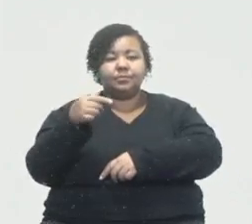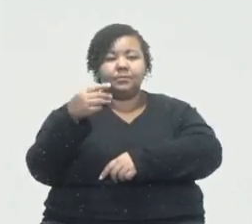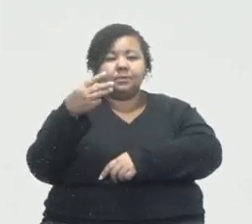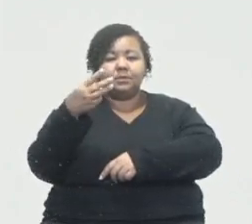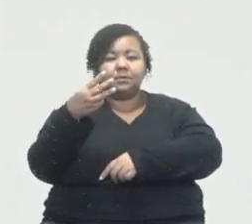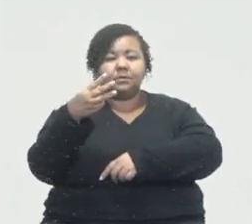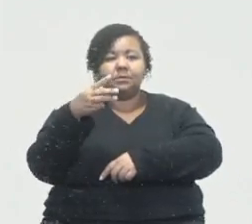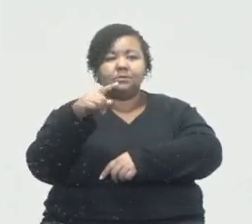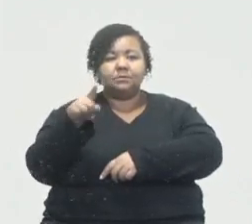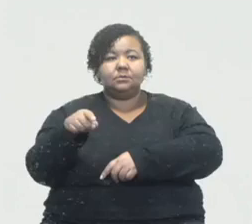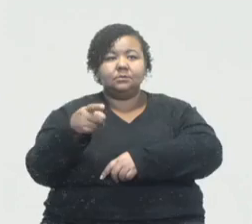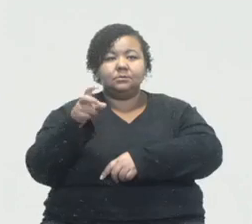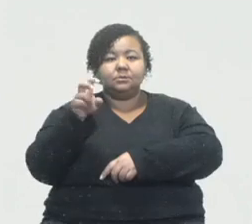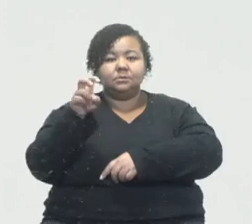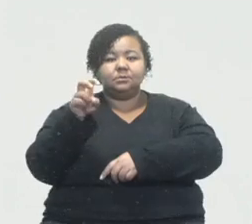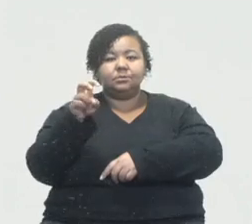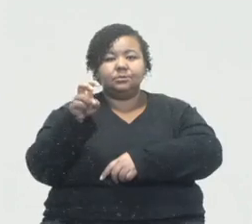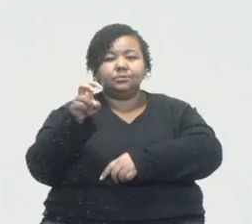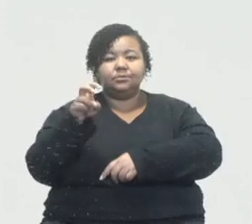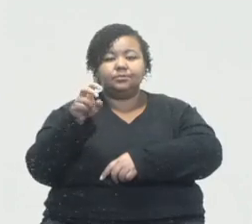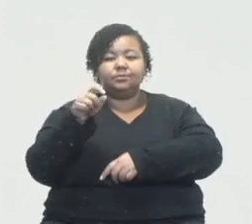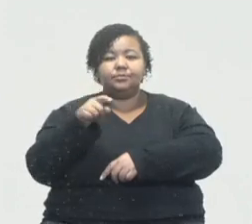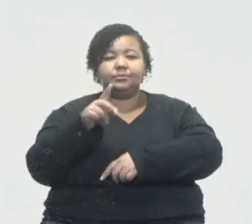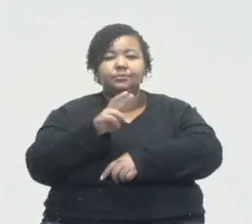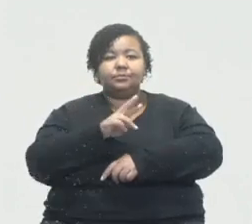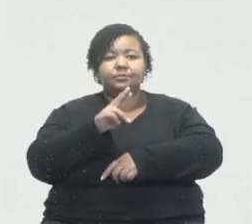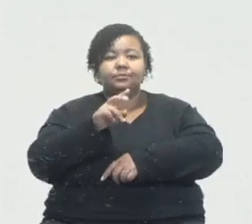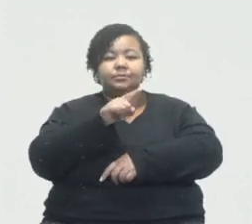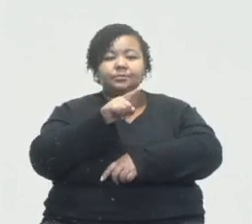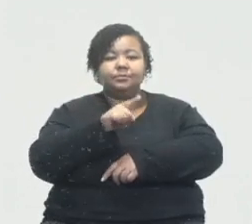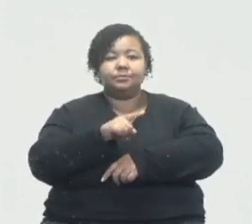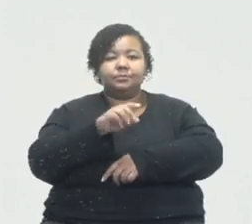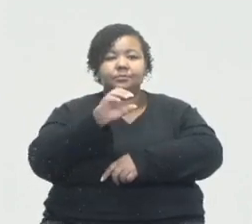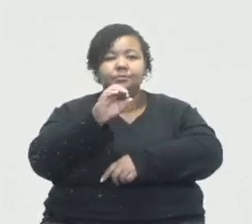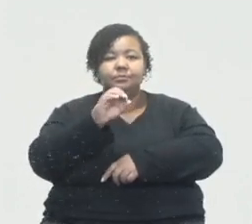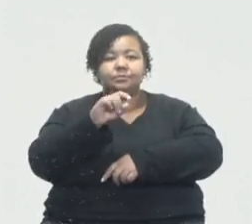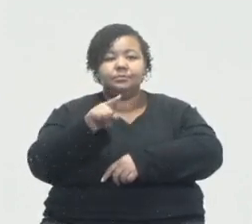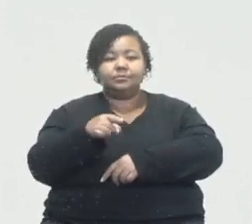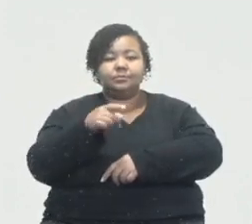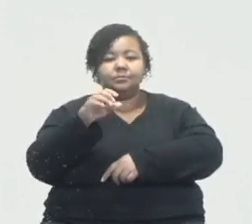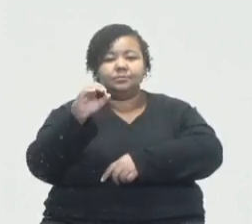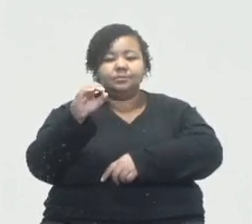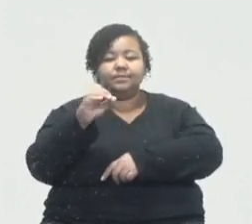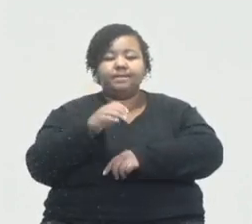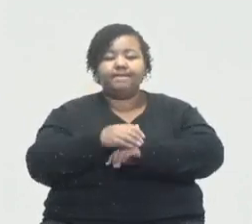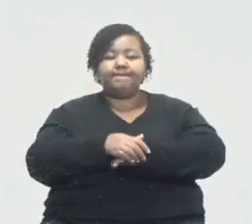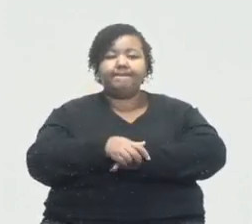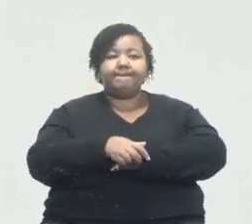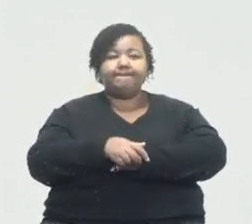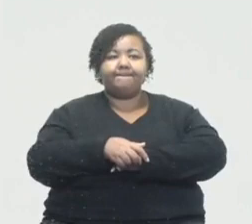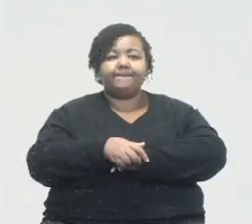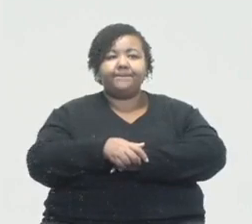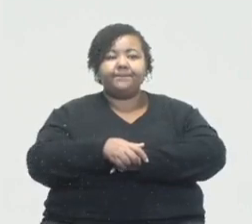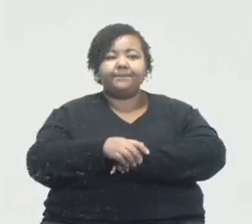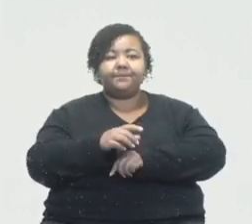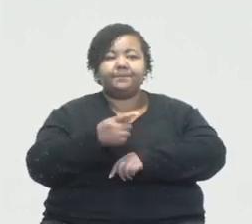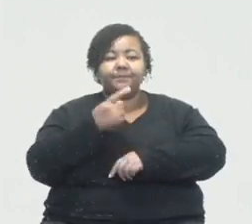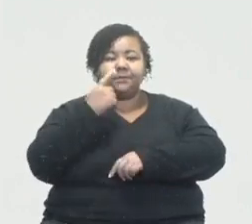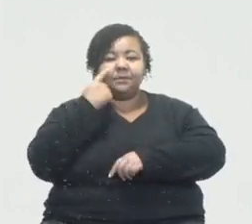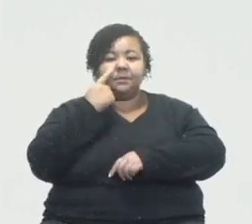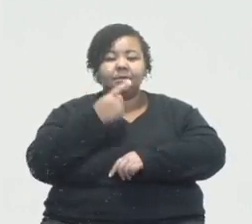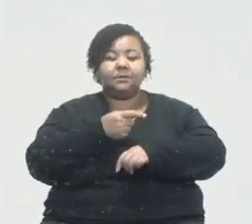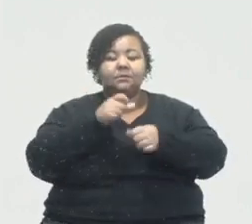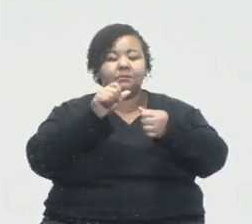3 e 5, e este resultado vai ser igual ao vetor nulo do R2. Então, aqui, realizando